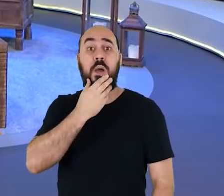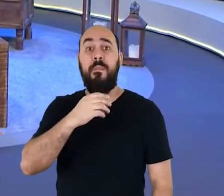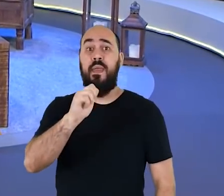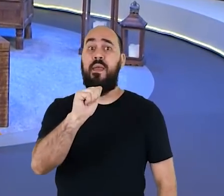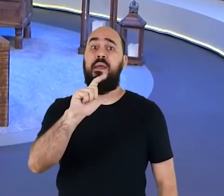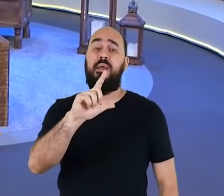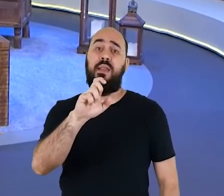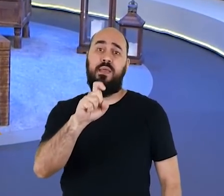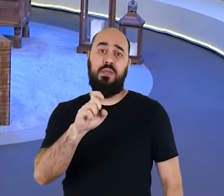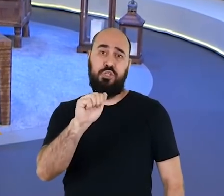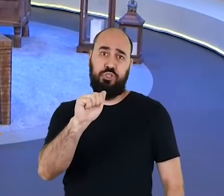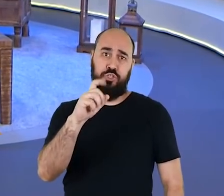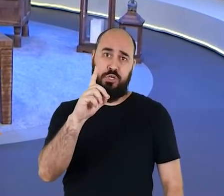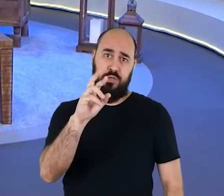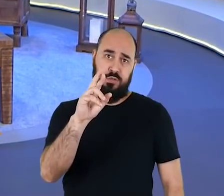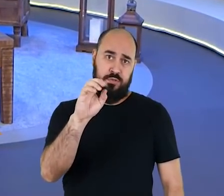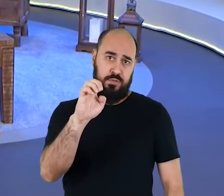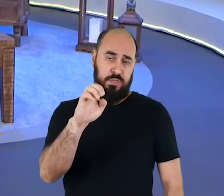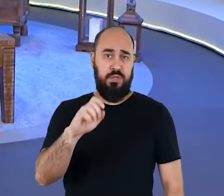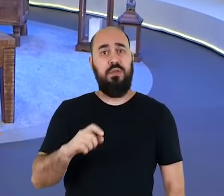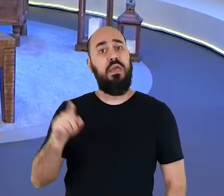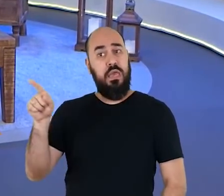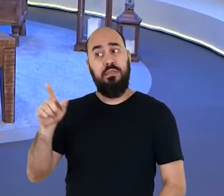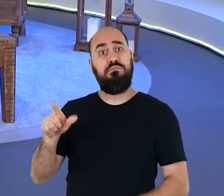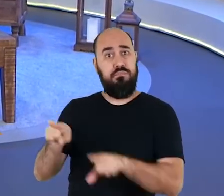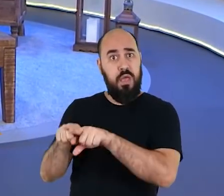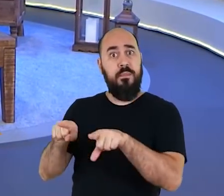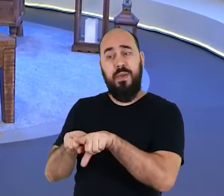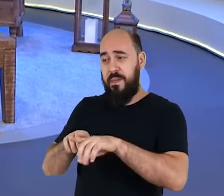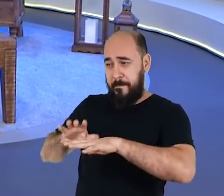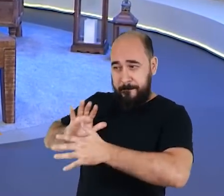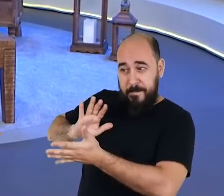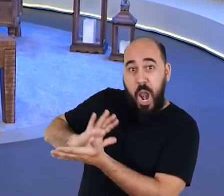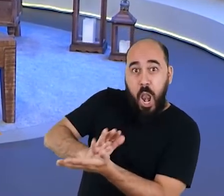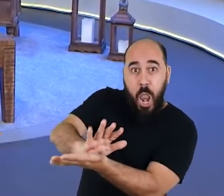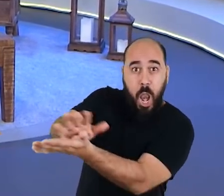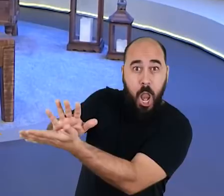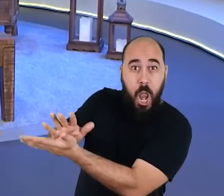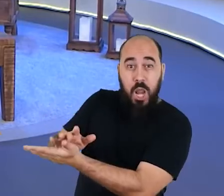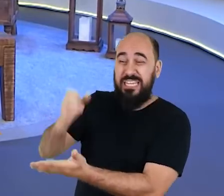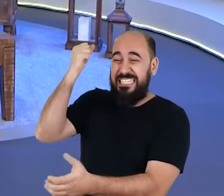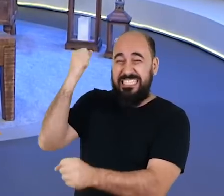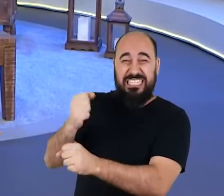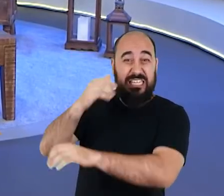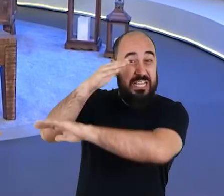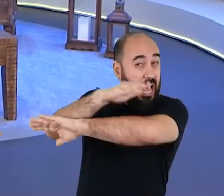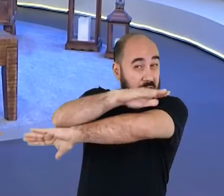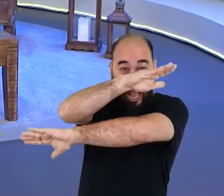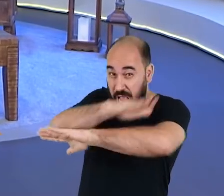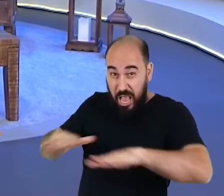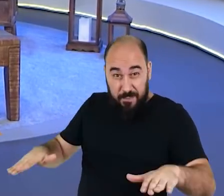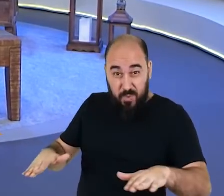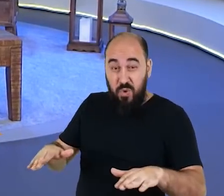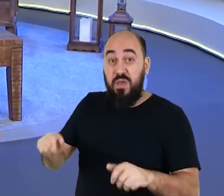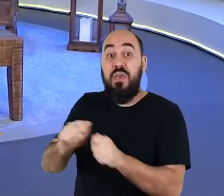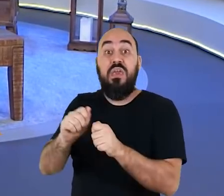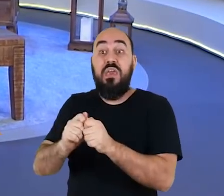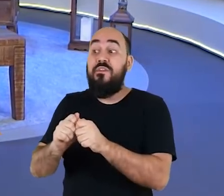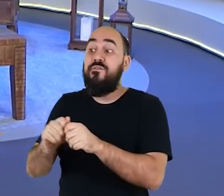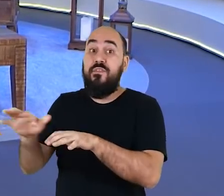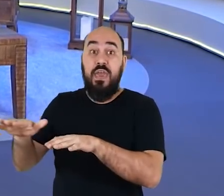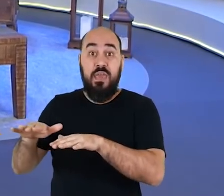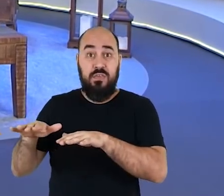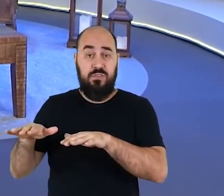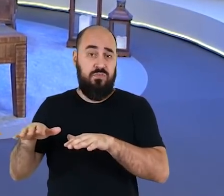cidade, destruindo por completo o que havia sobrado, e ainda construiu no meio do mar um istmo ou